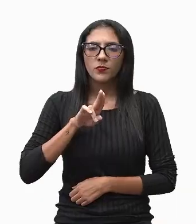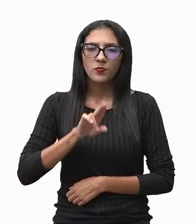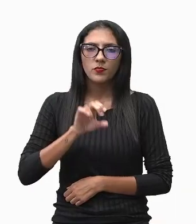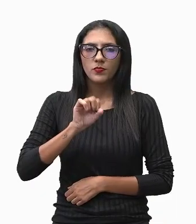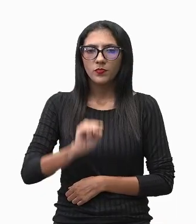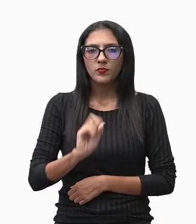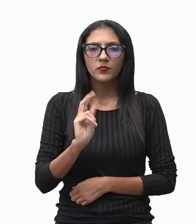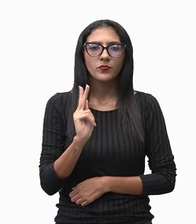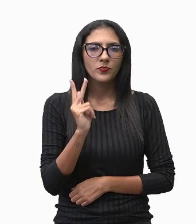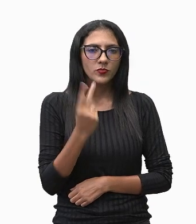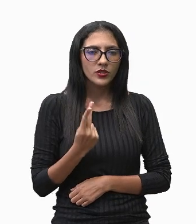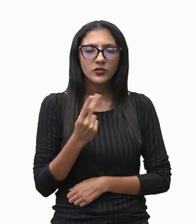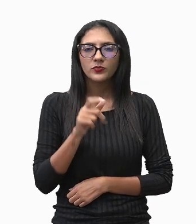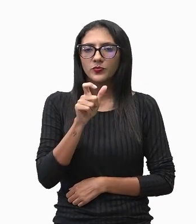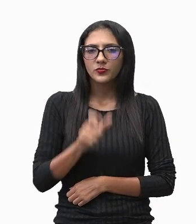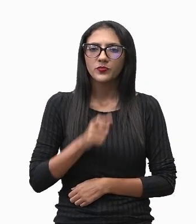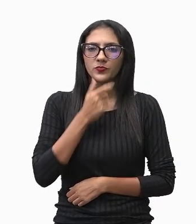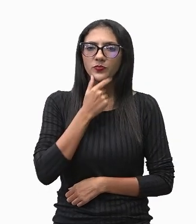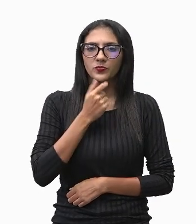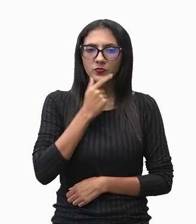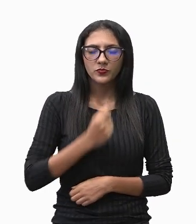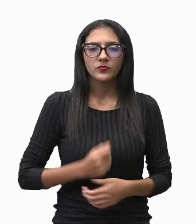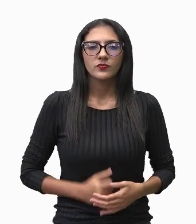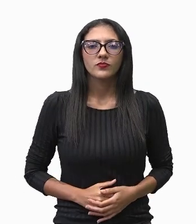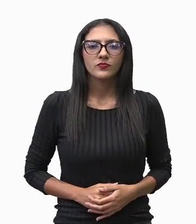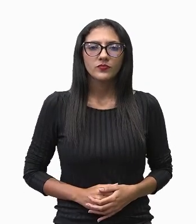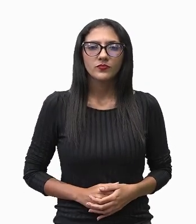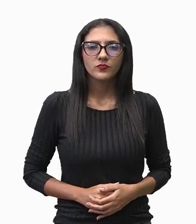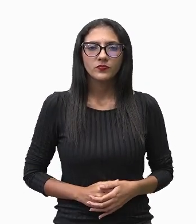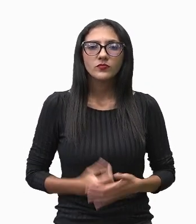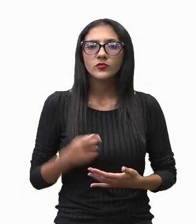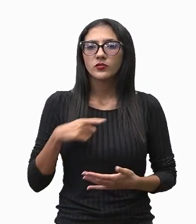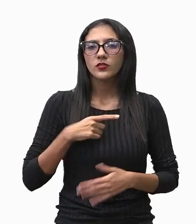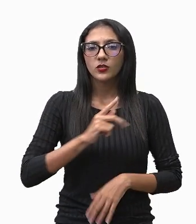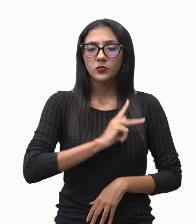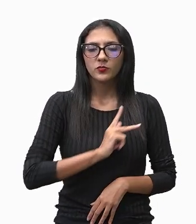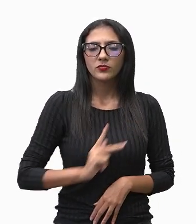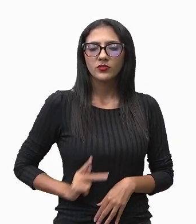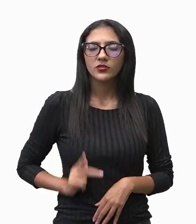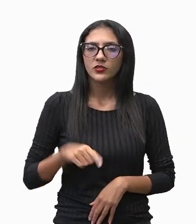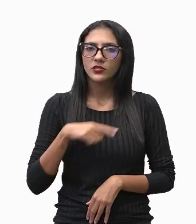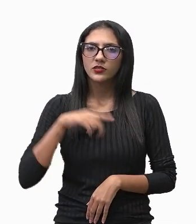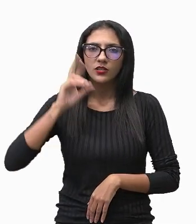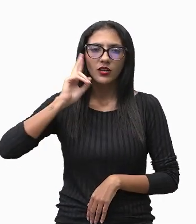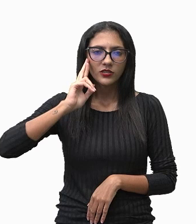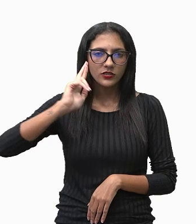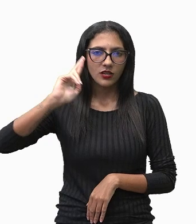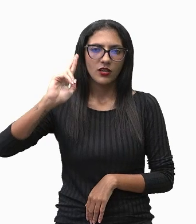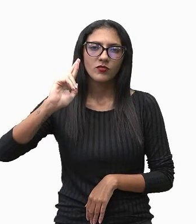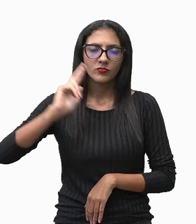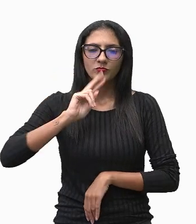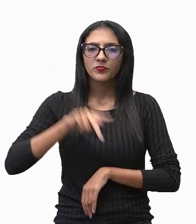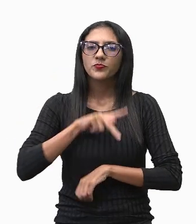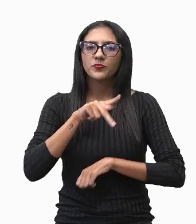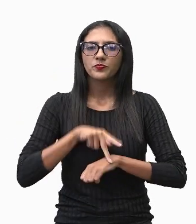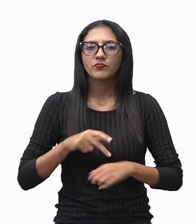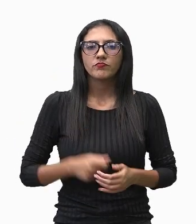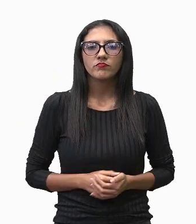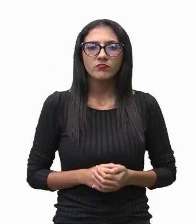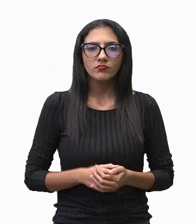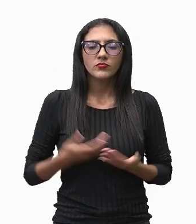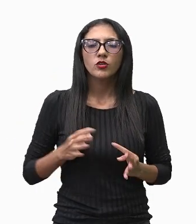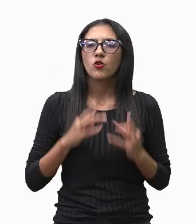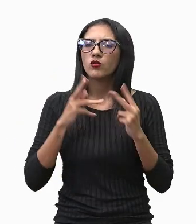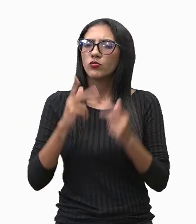W. Bush, desculpa, né? Então, o presidente que estava governando o país. Então, diante de todo